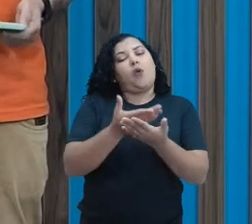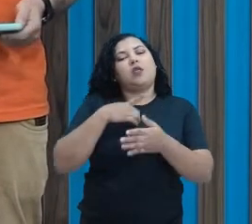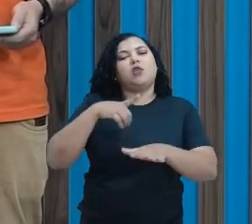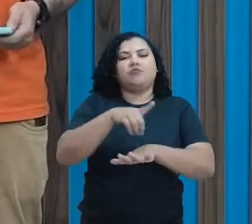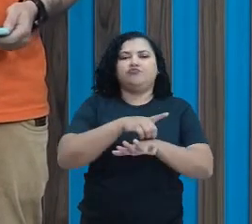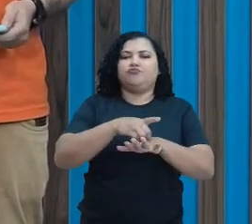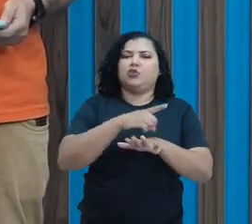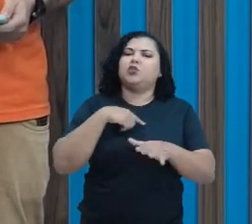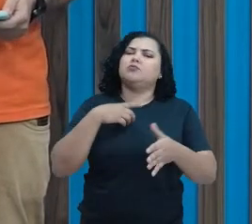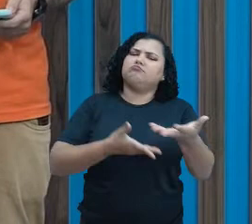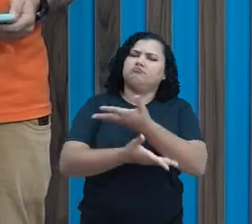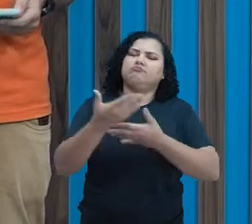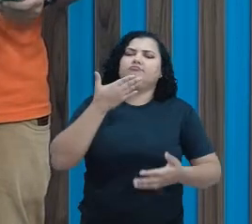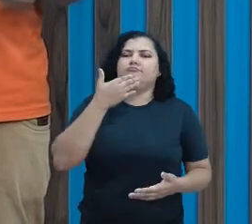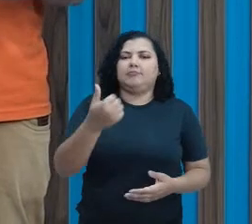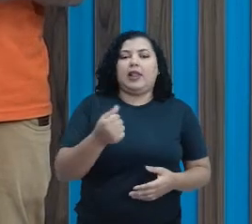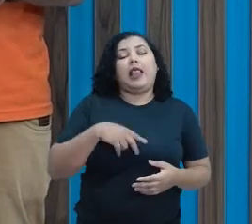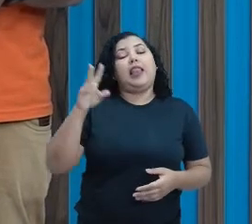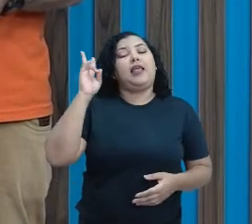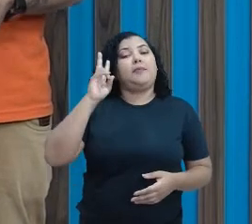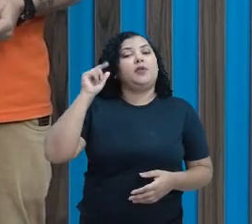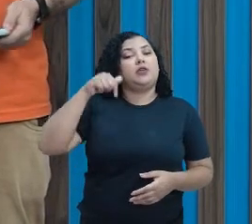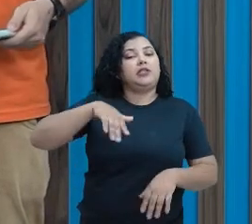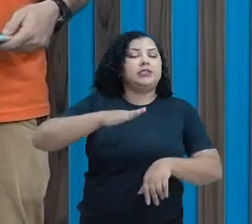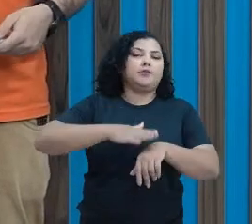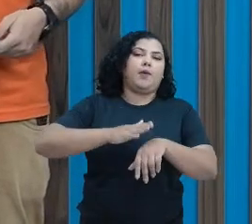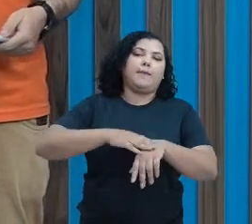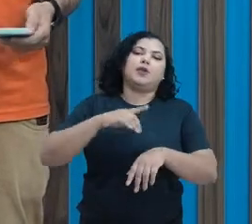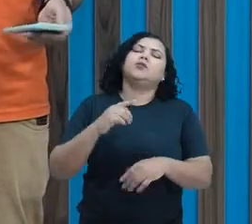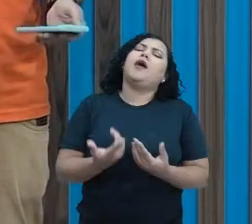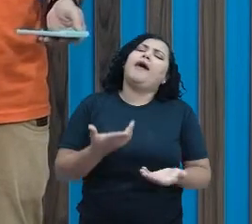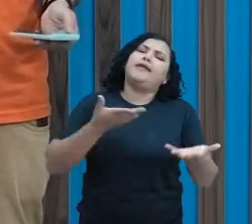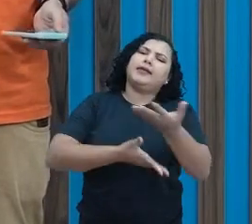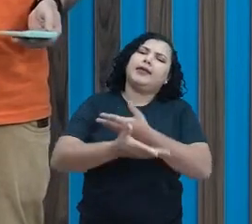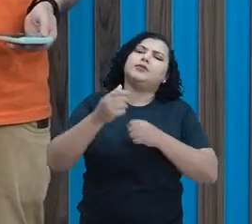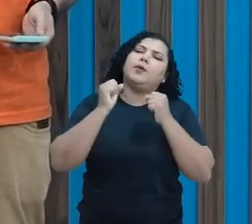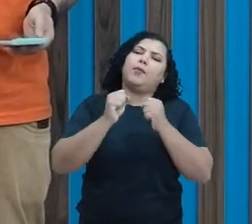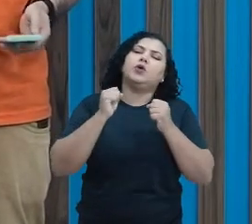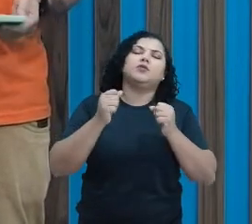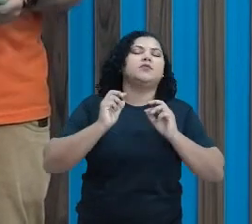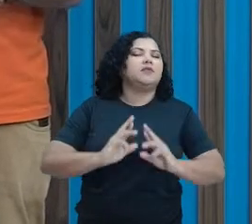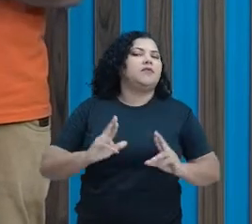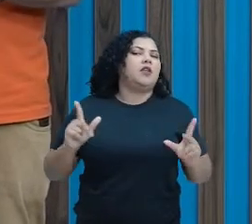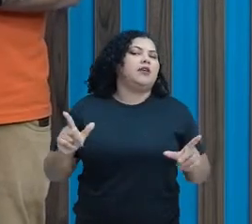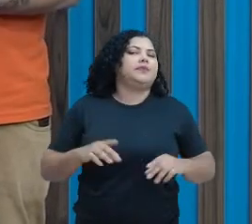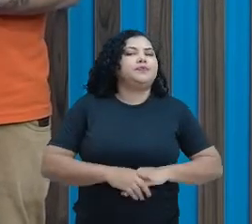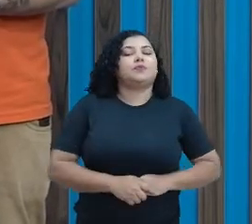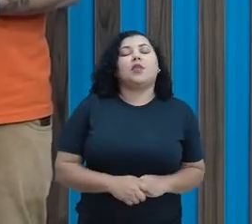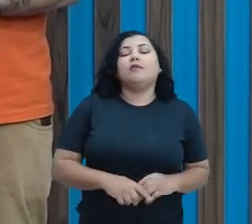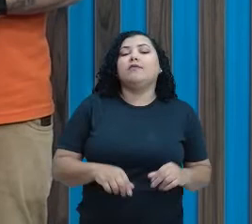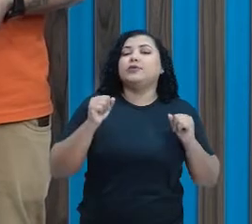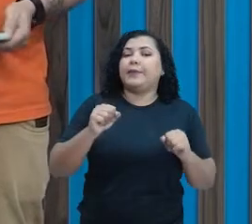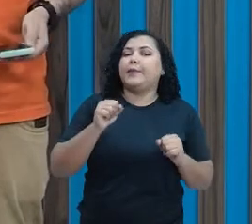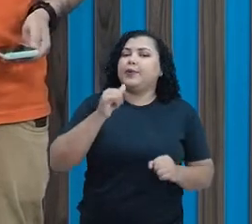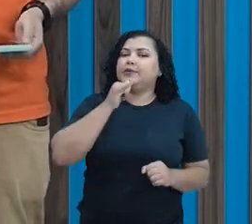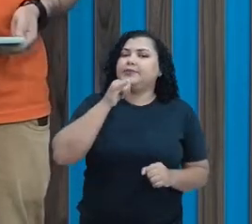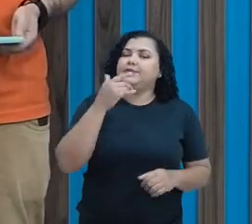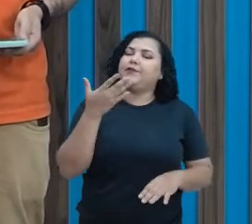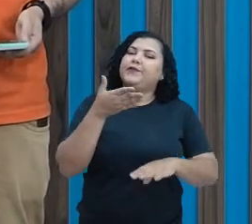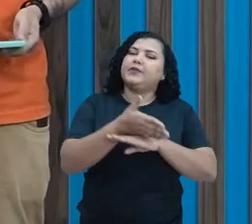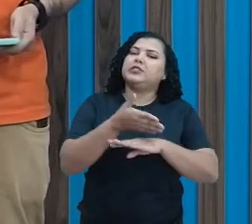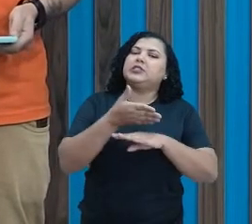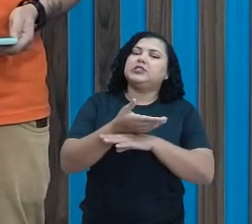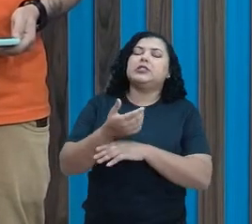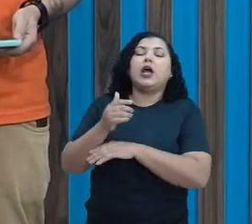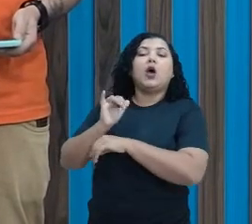certo? Lembrando que essa interação, nesse momento, ela pode ser feita de formas diferentes, né? Ou seja, você pode ir lá no nosso